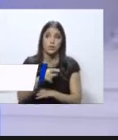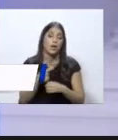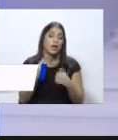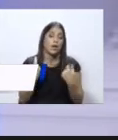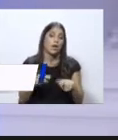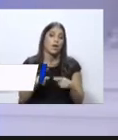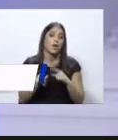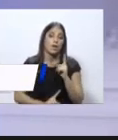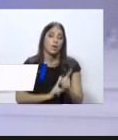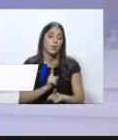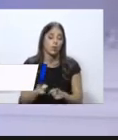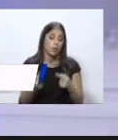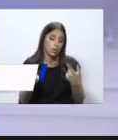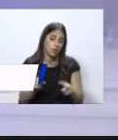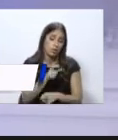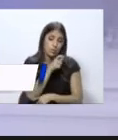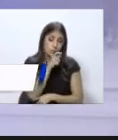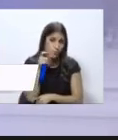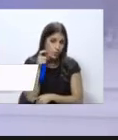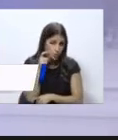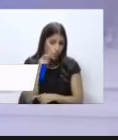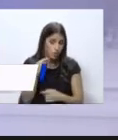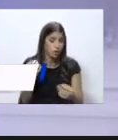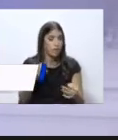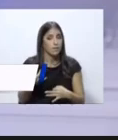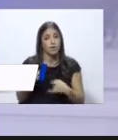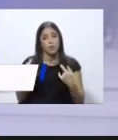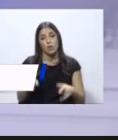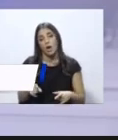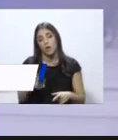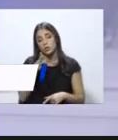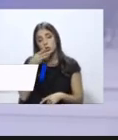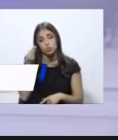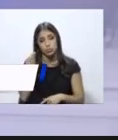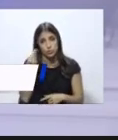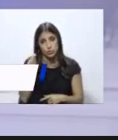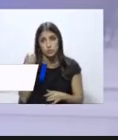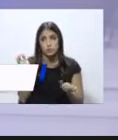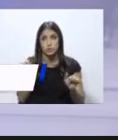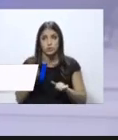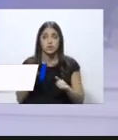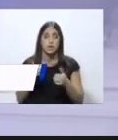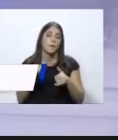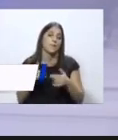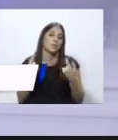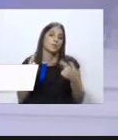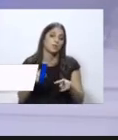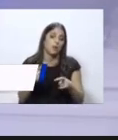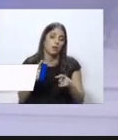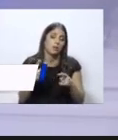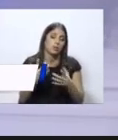que são altamente promissores e que apesar da sua juventude apresentaram já credenciais